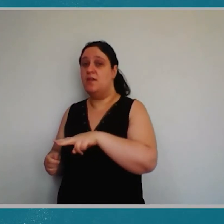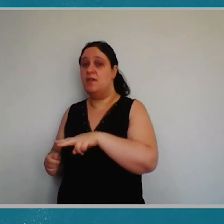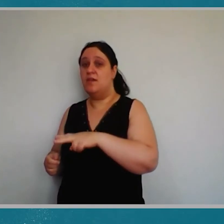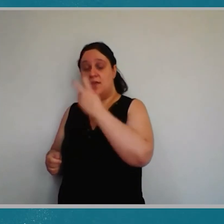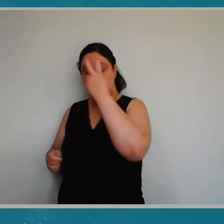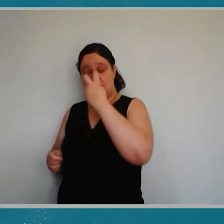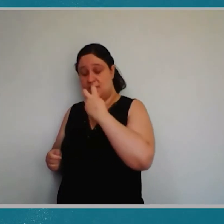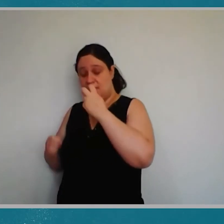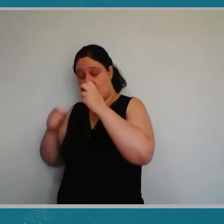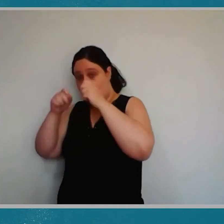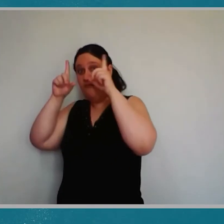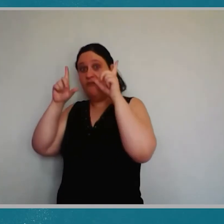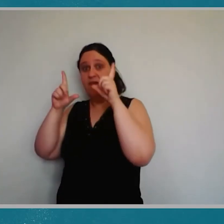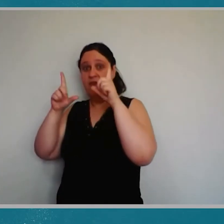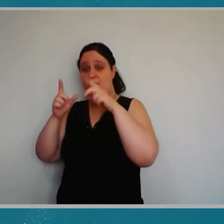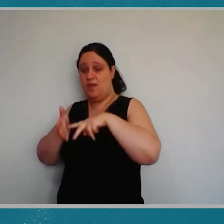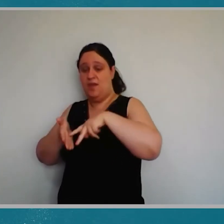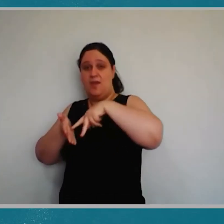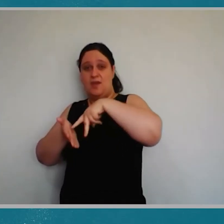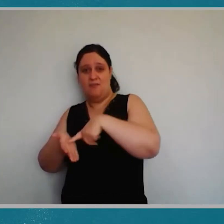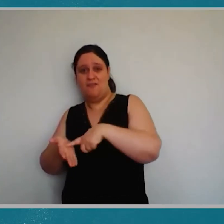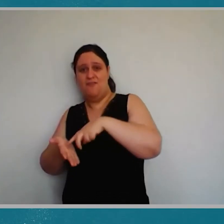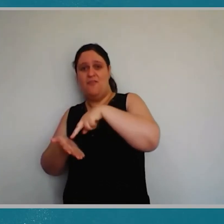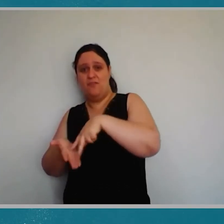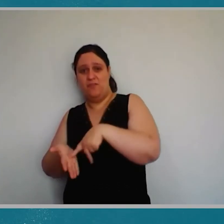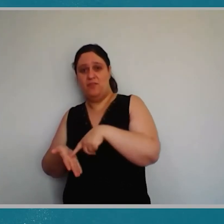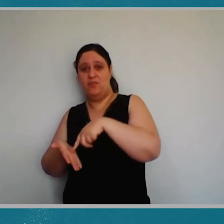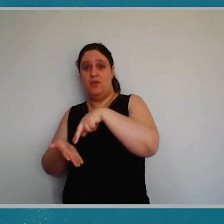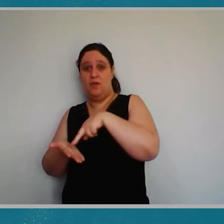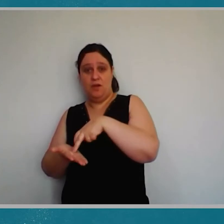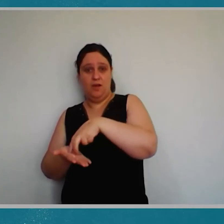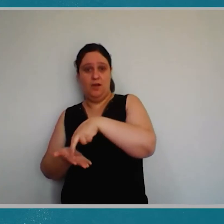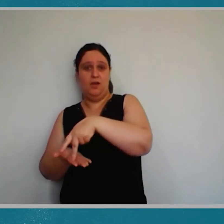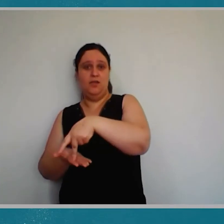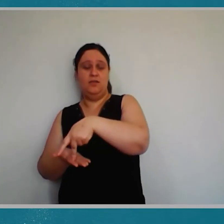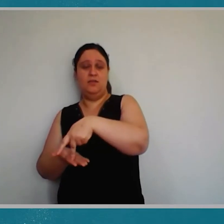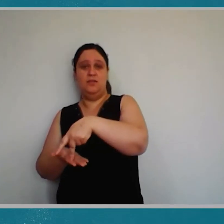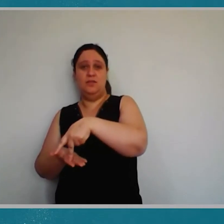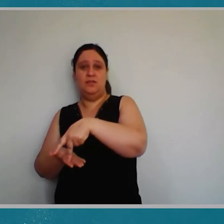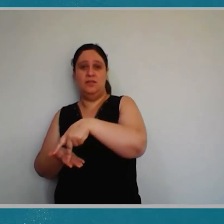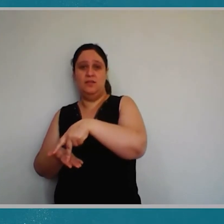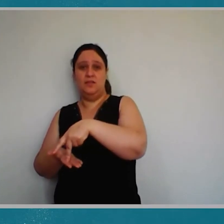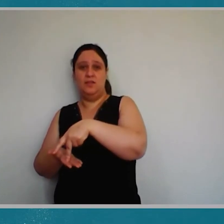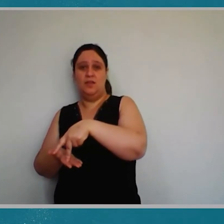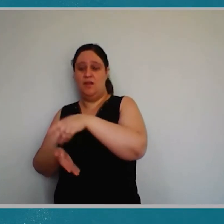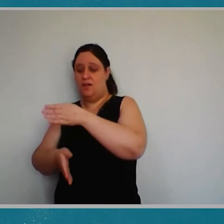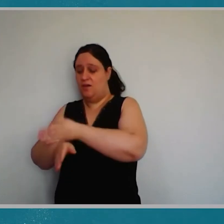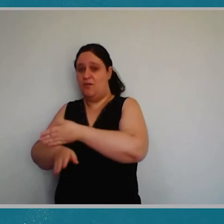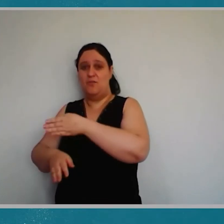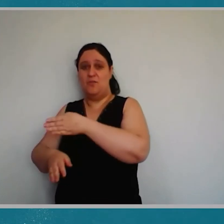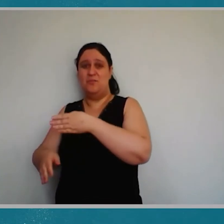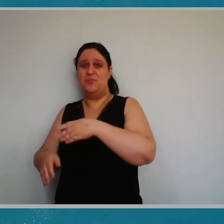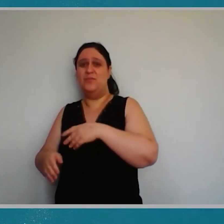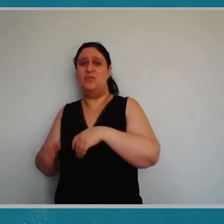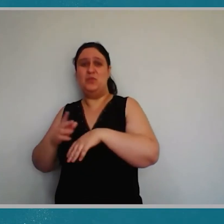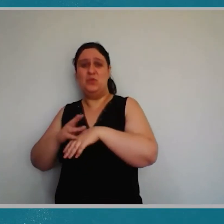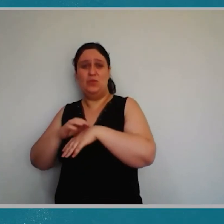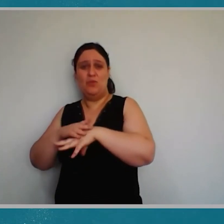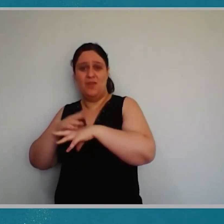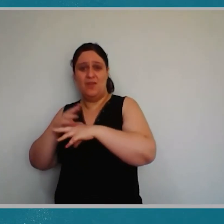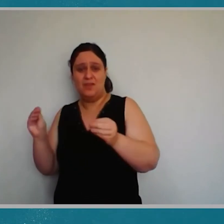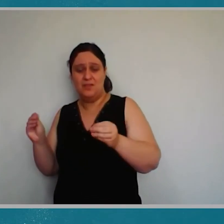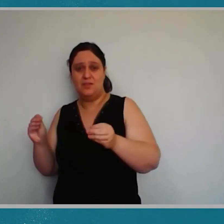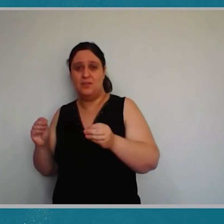Os coxos andam. Os leprosos são purificados. Os